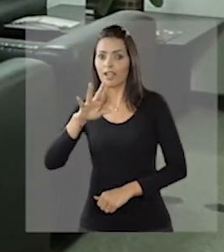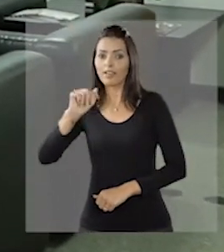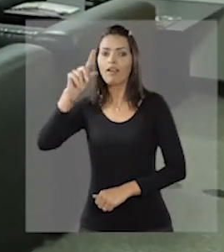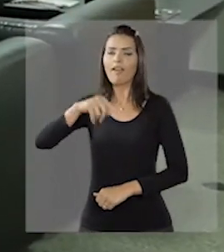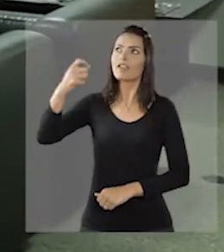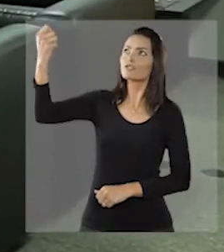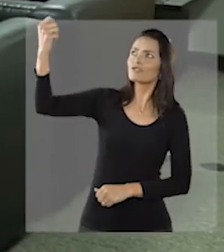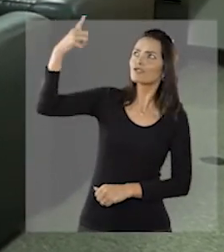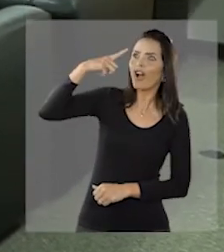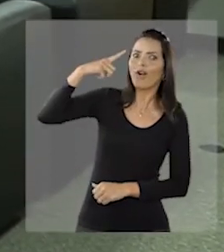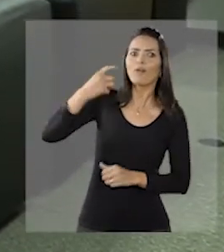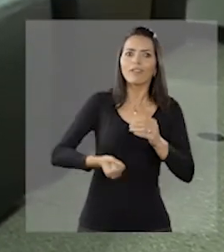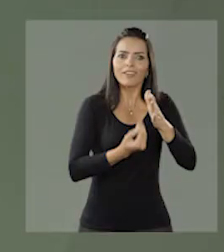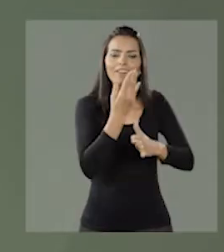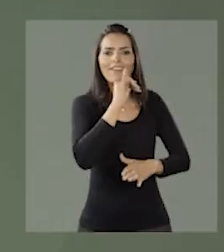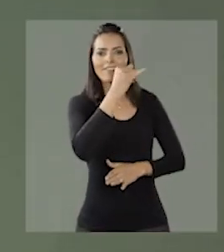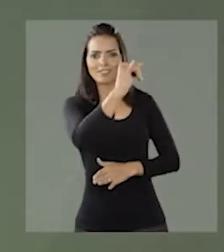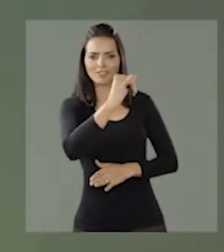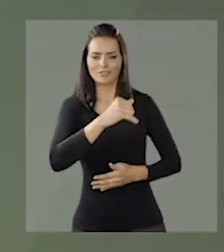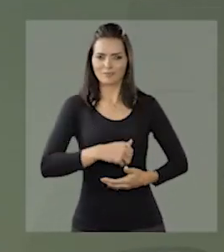em andamento.